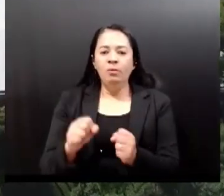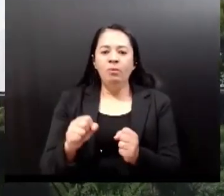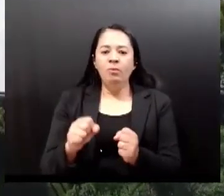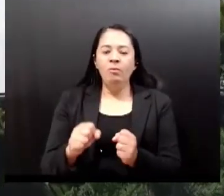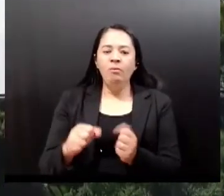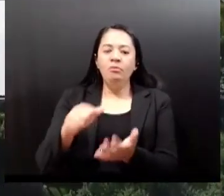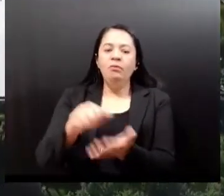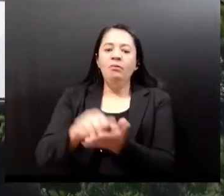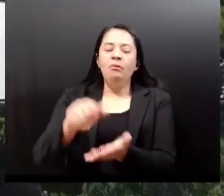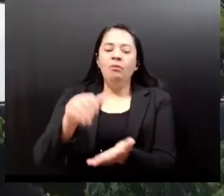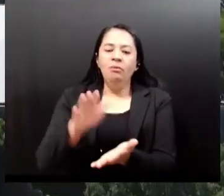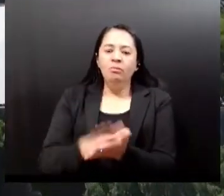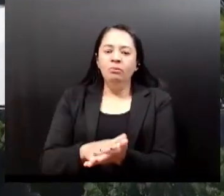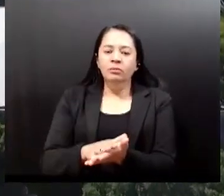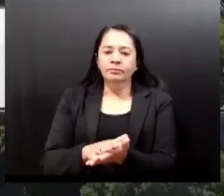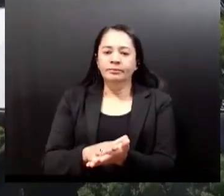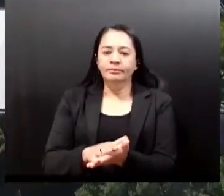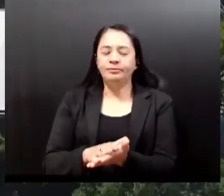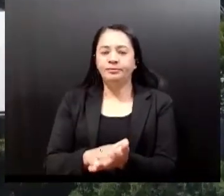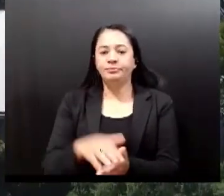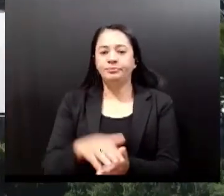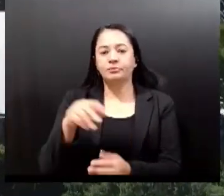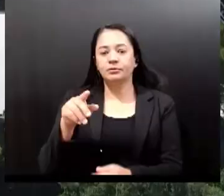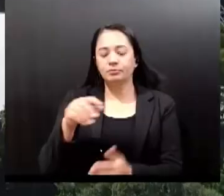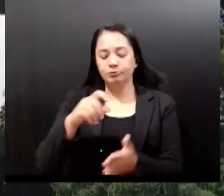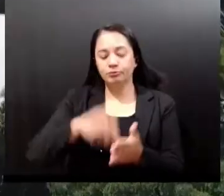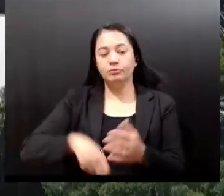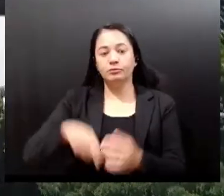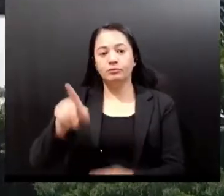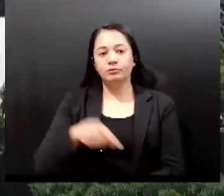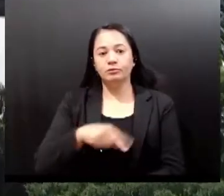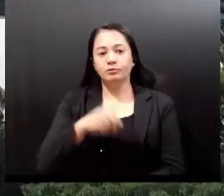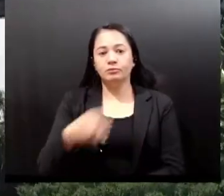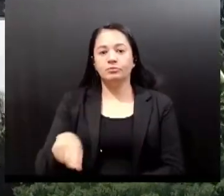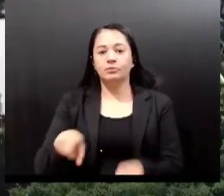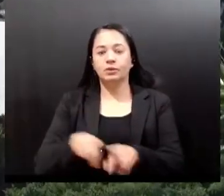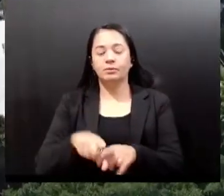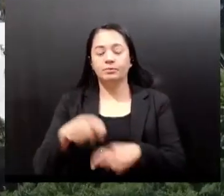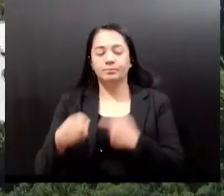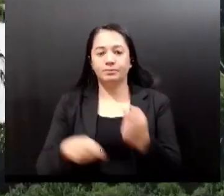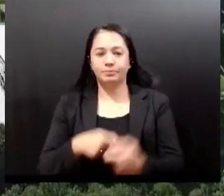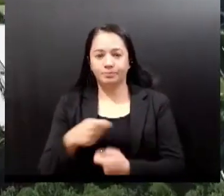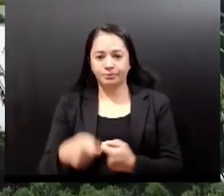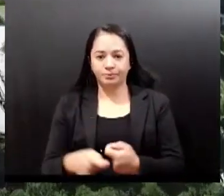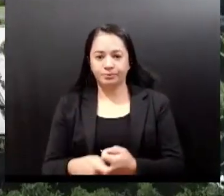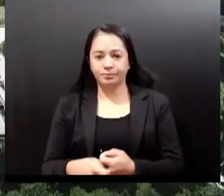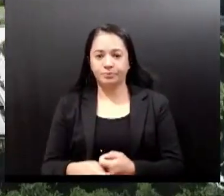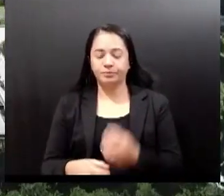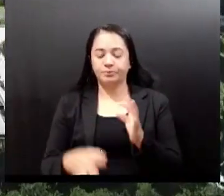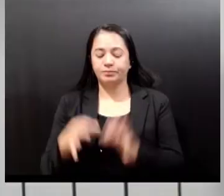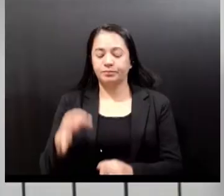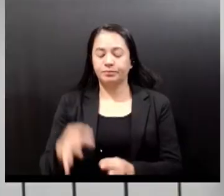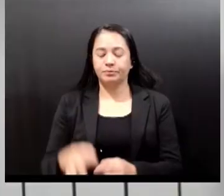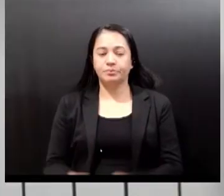como nulidade do contrato e sanções administrativas e judiciais.